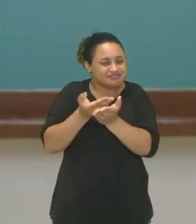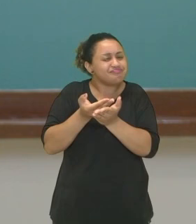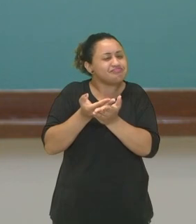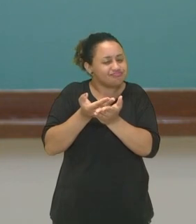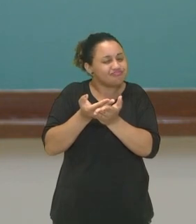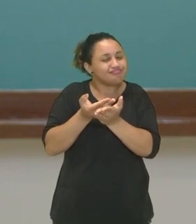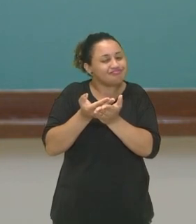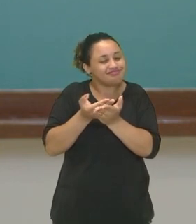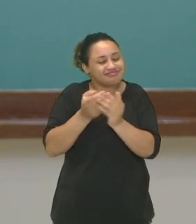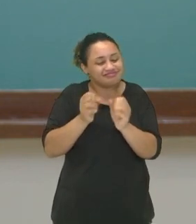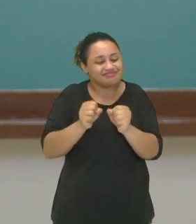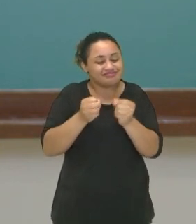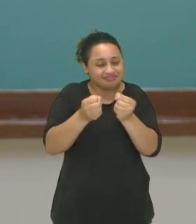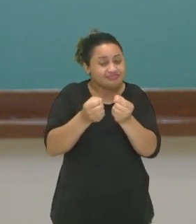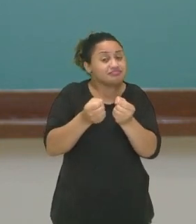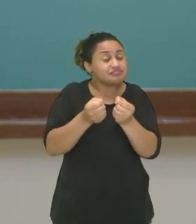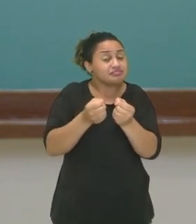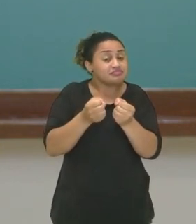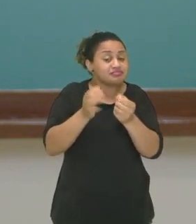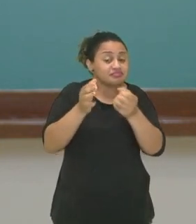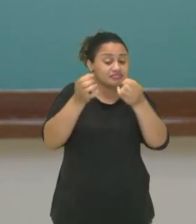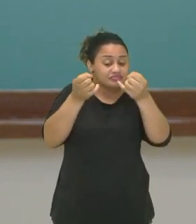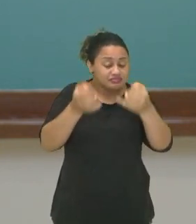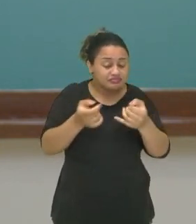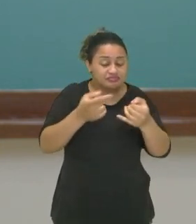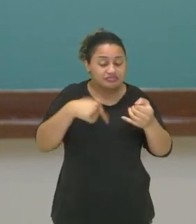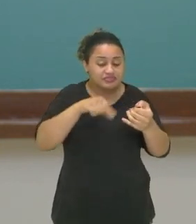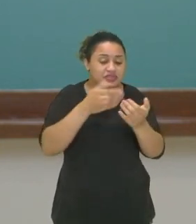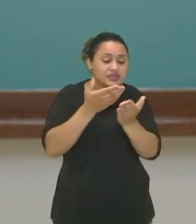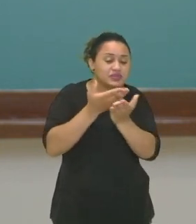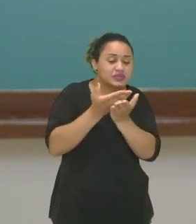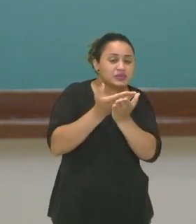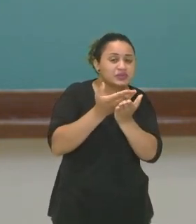além de si mesmos e, como eu disse, estudando os gigantes da